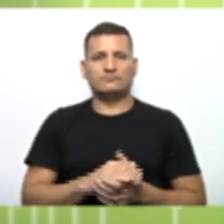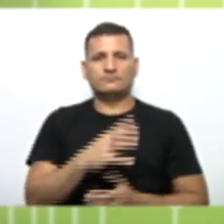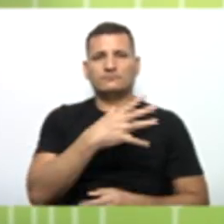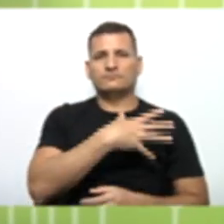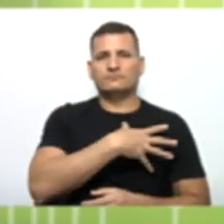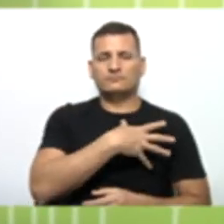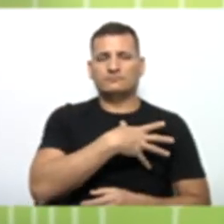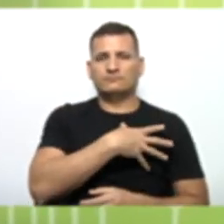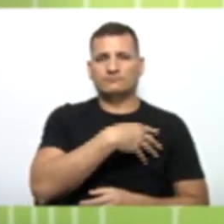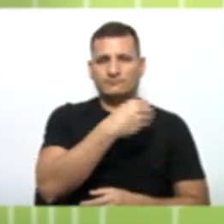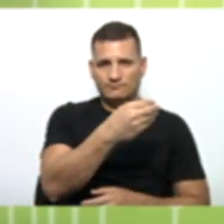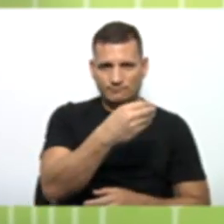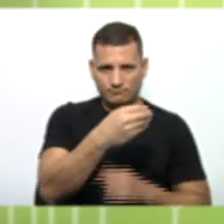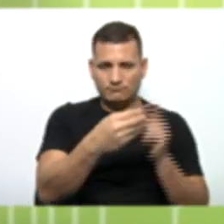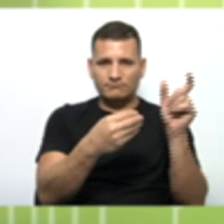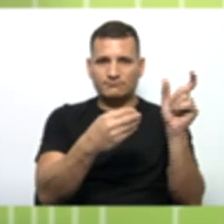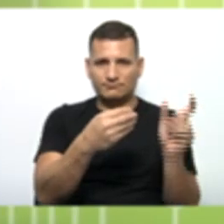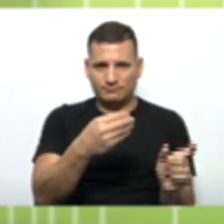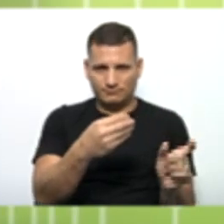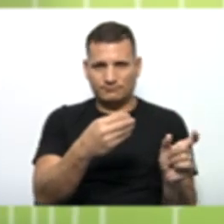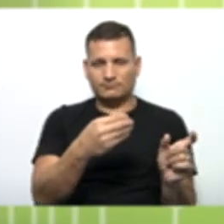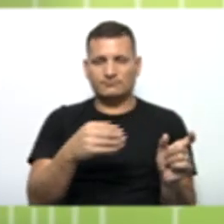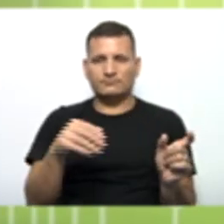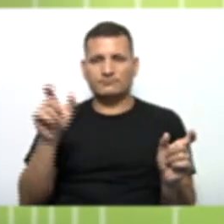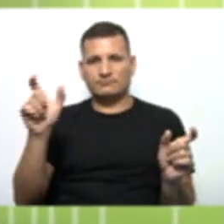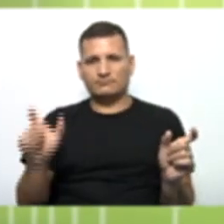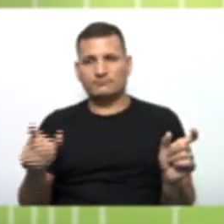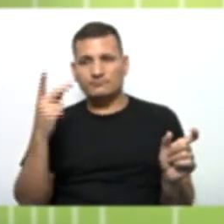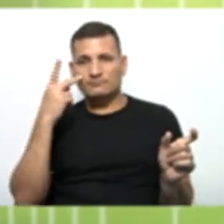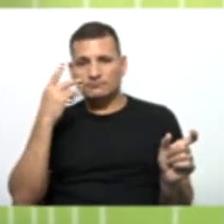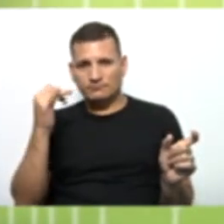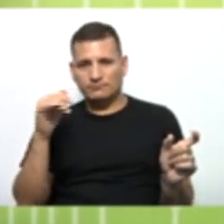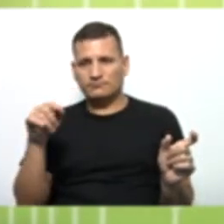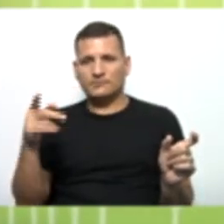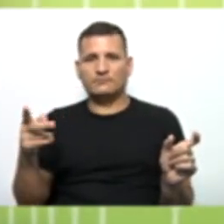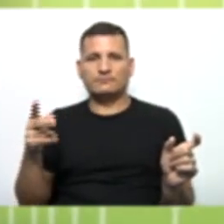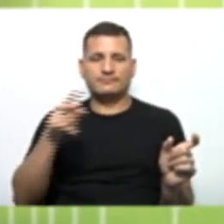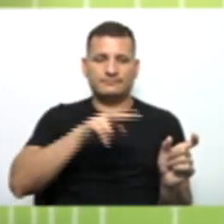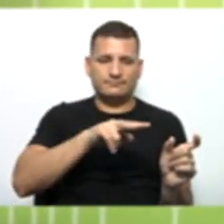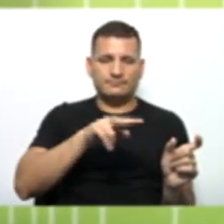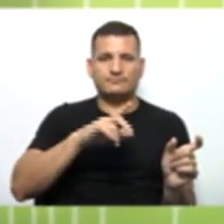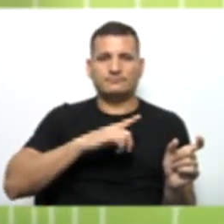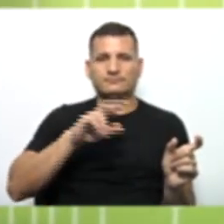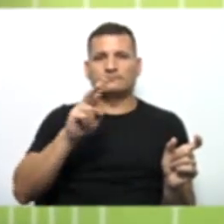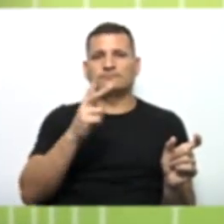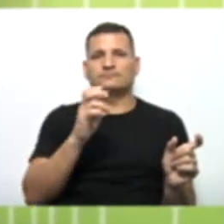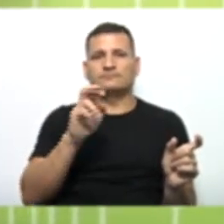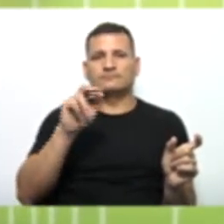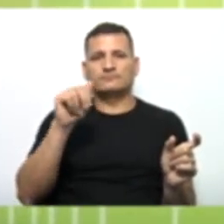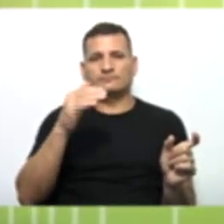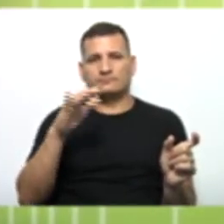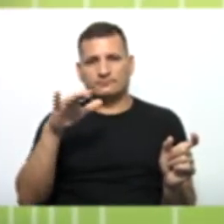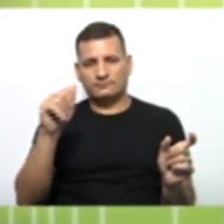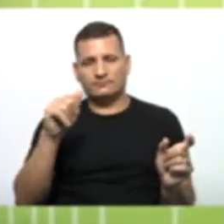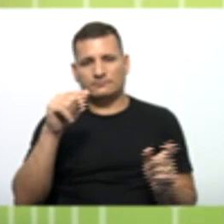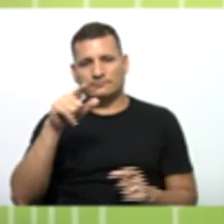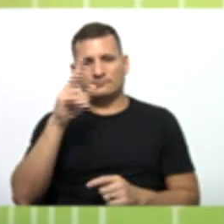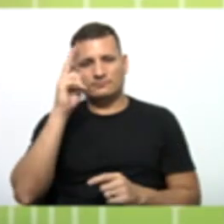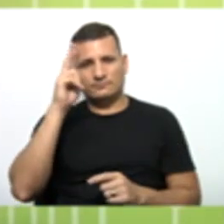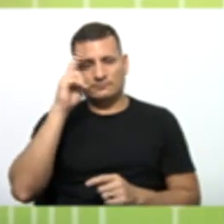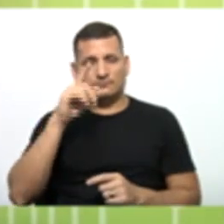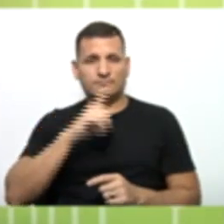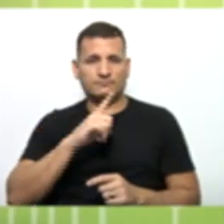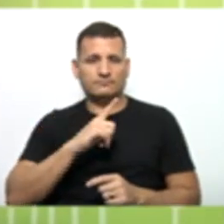certo? Isso daí é uma herança. Por exemplo, eu tenho lá pessoa. Lembra? Eu